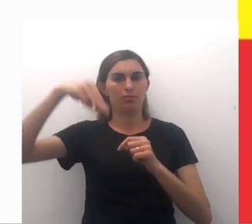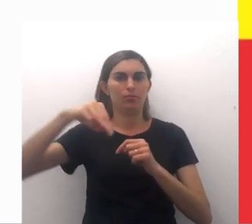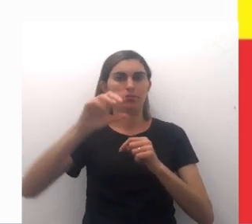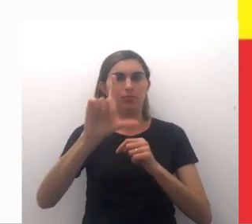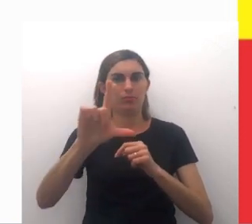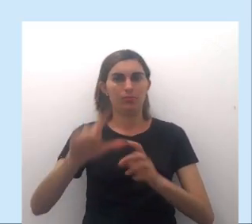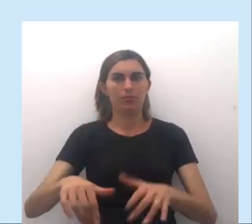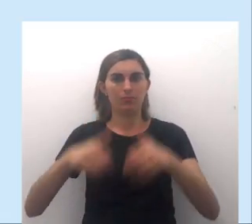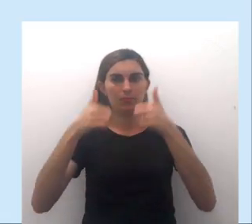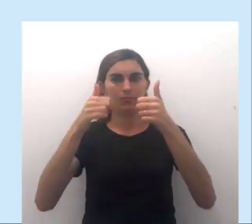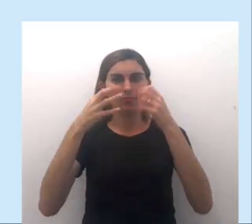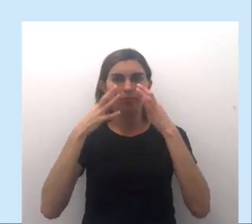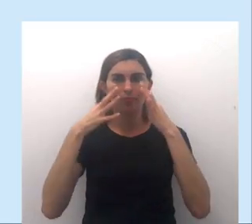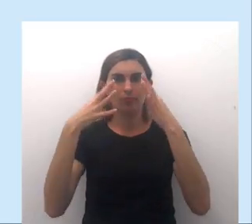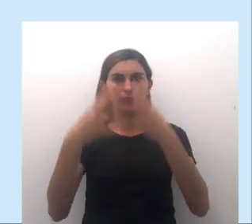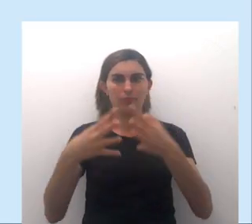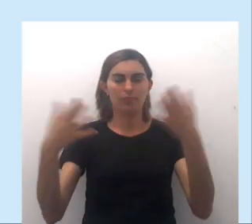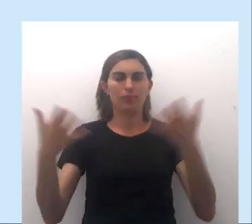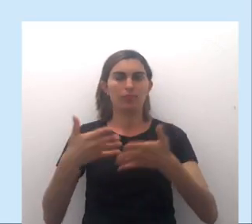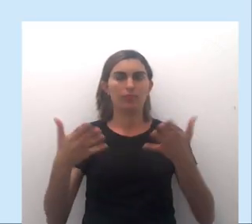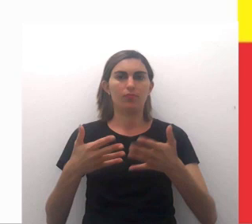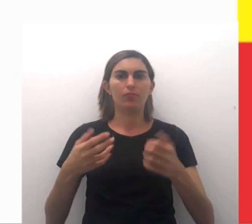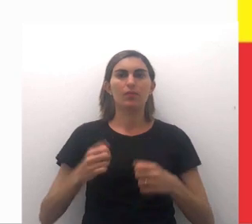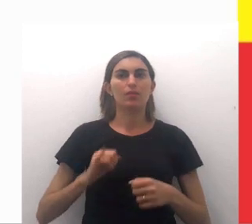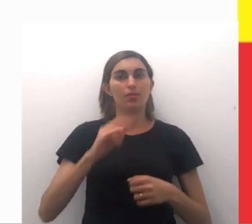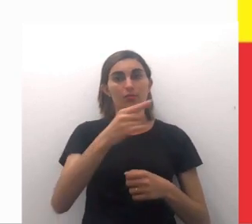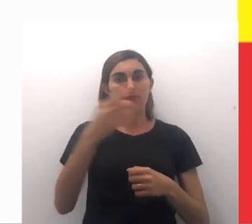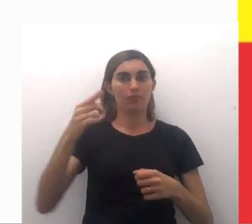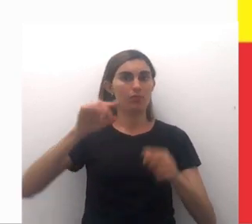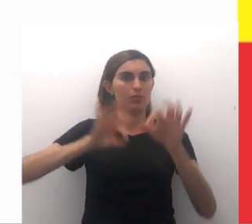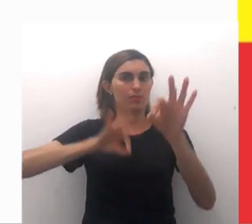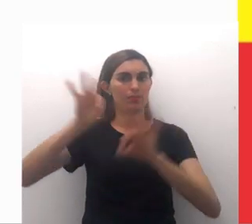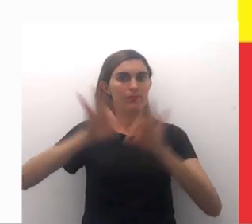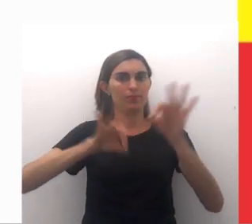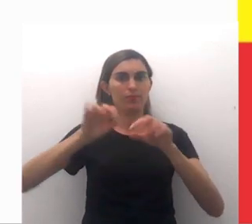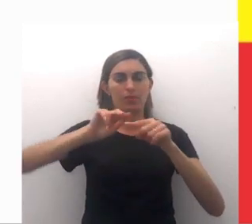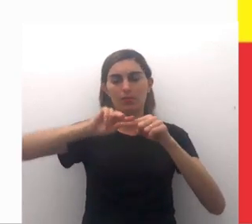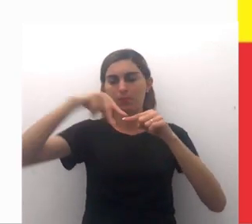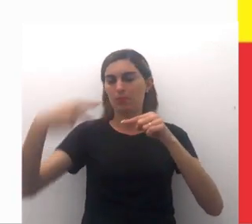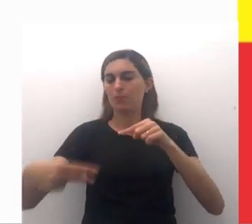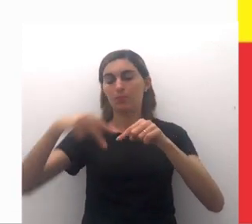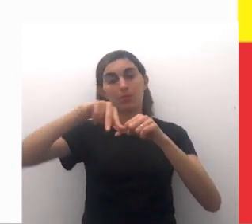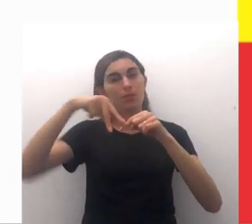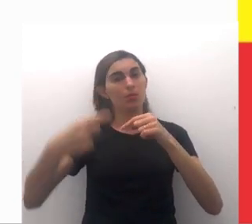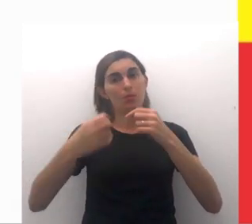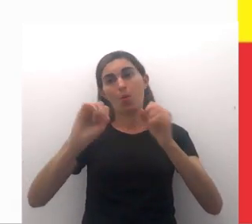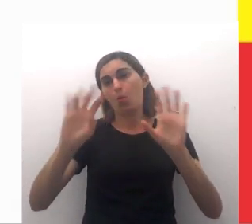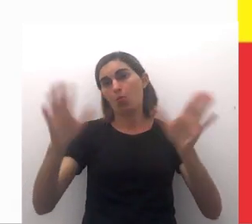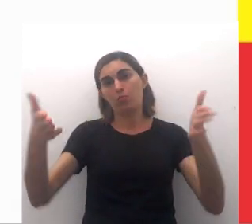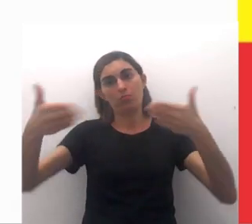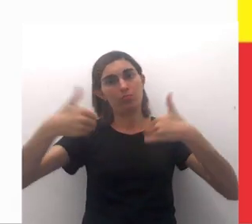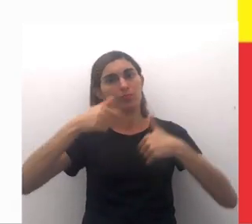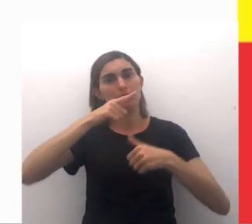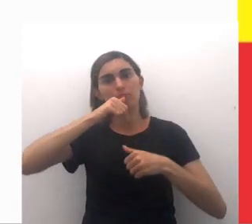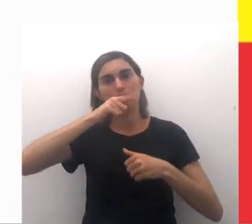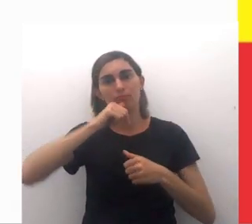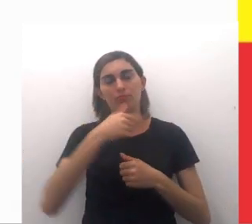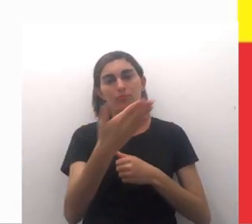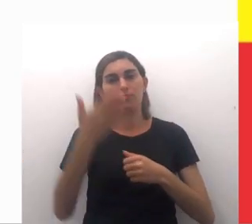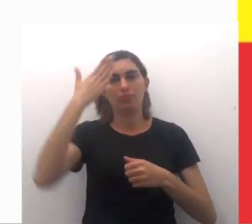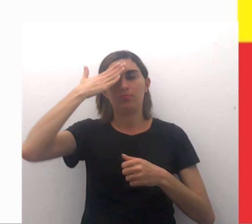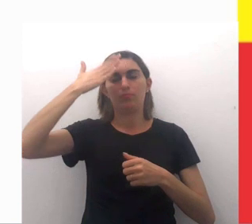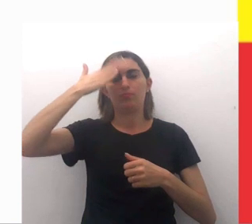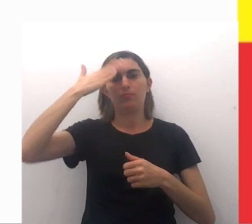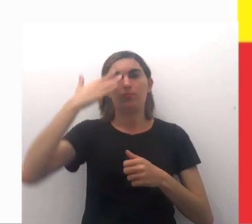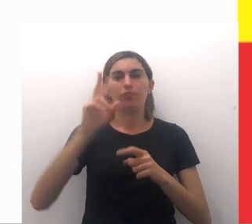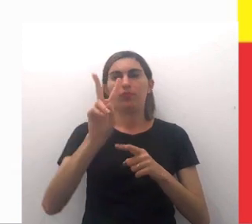ml. Beleza? Se liga agora aí. Você vai construir uma piscina ou então uma caixa d'água aí. E